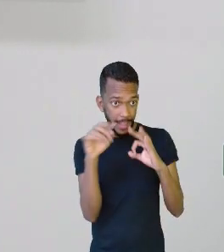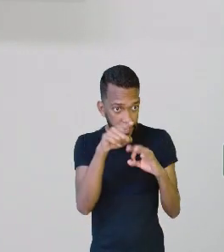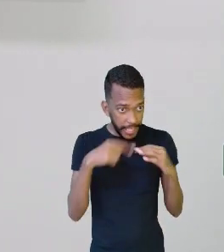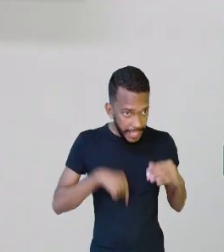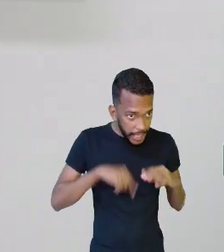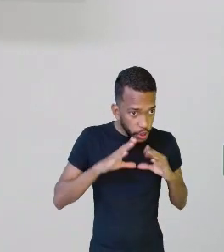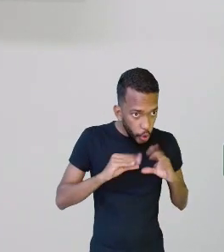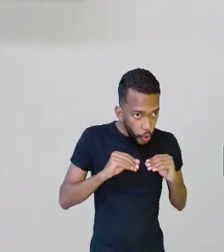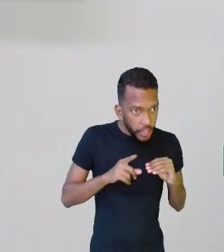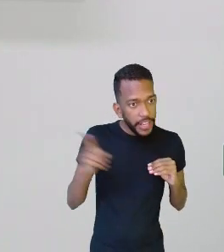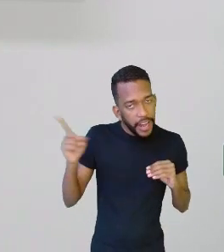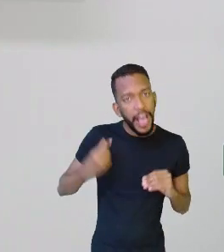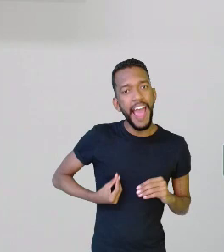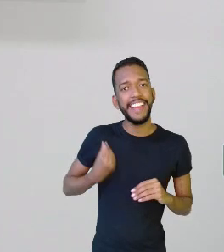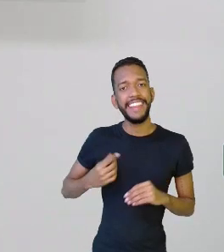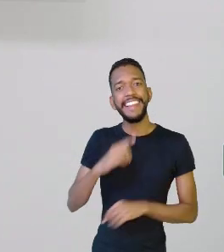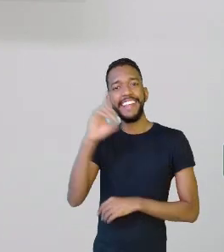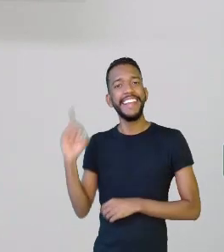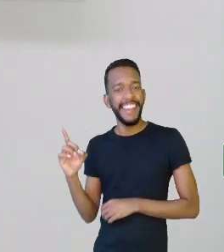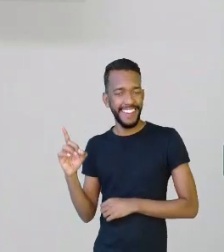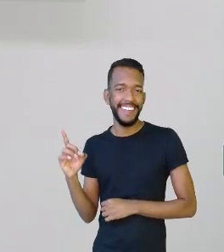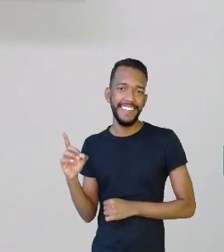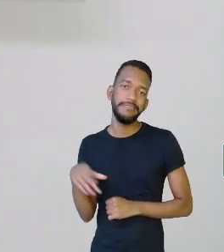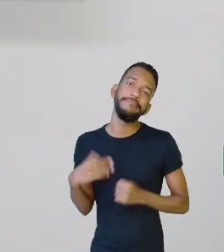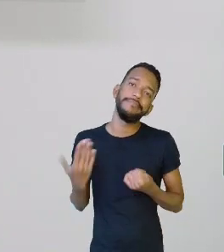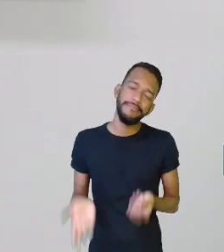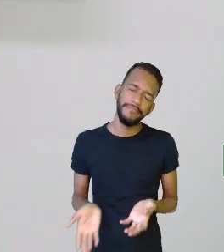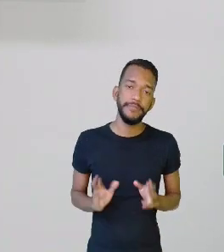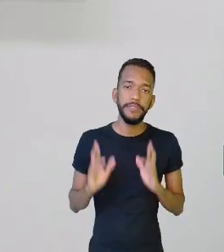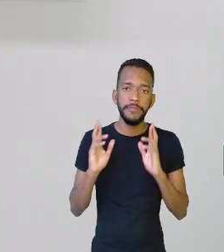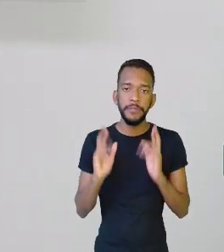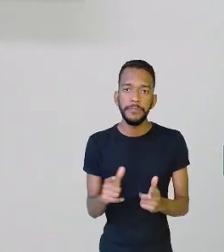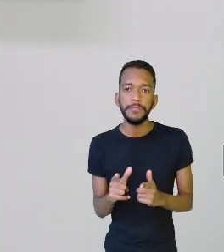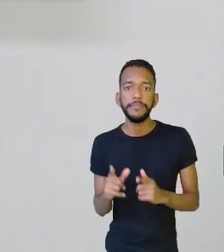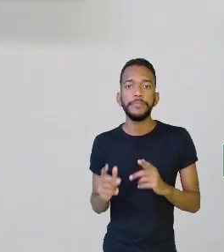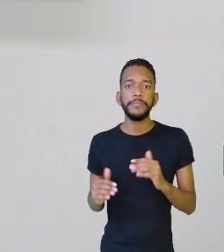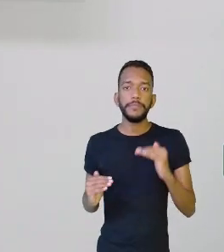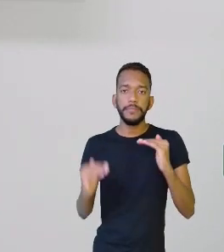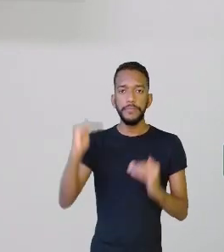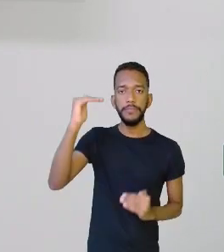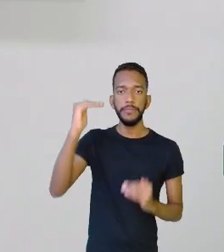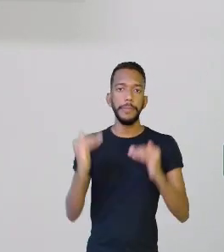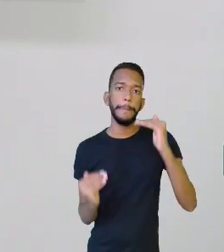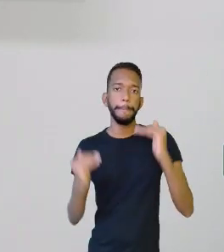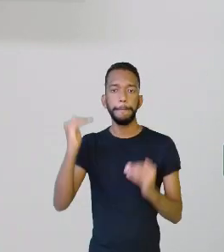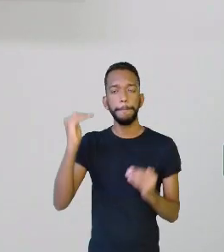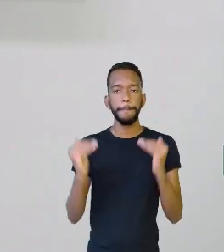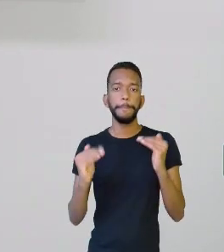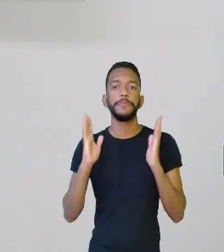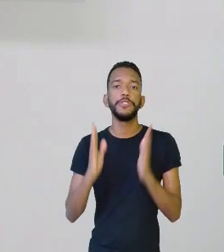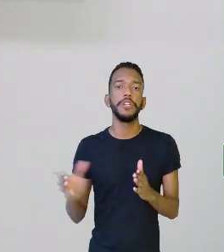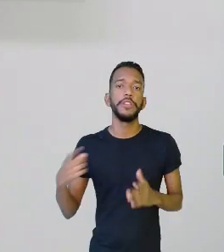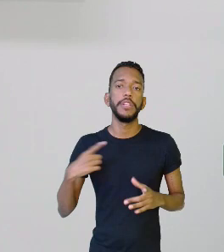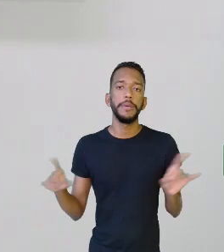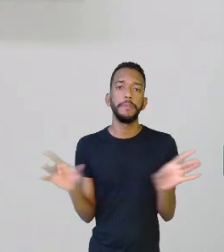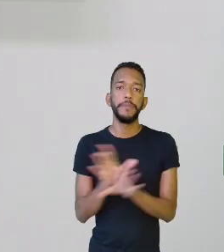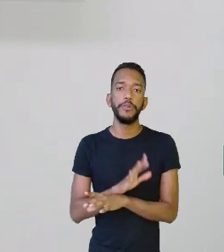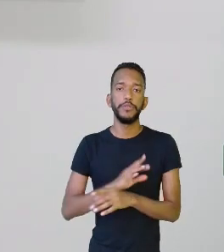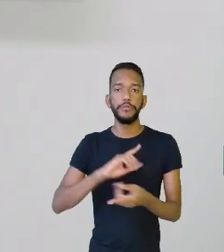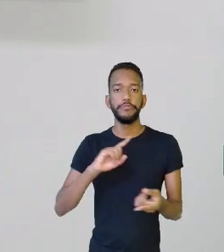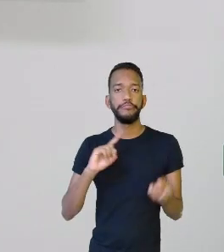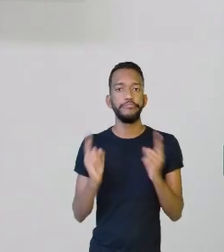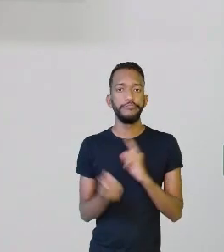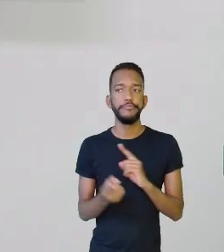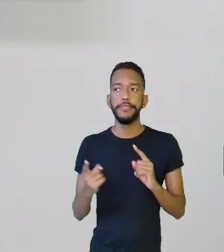acontecendo durante o dia. Então, essa diferença na iluminação teve como consequência o